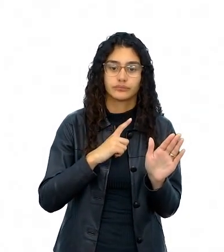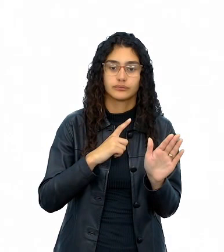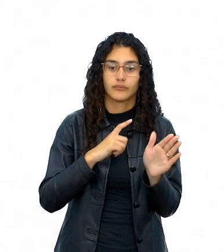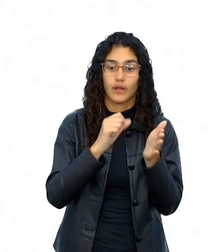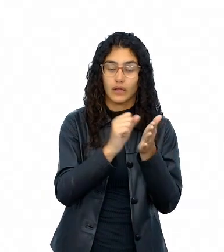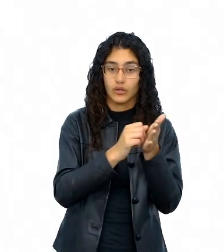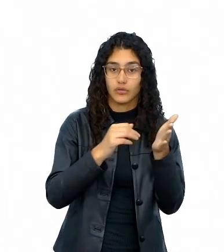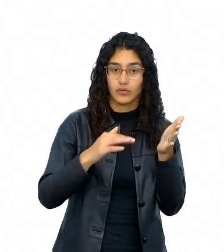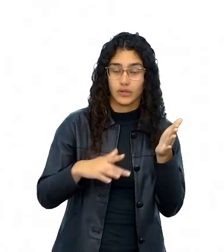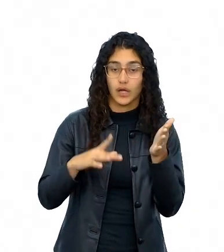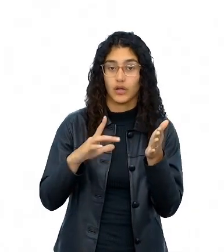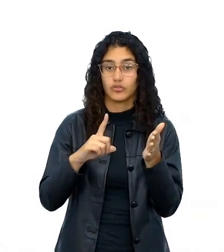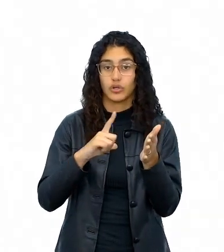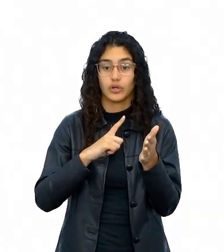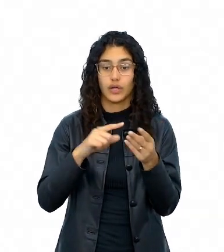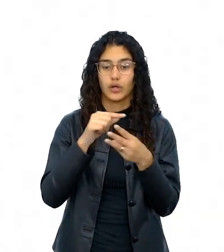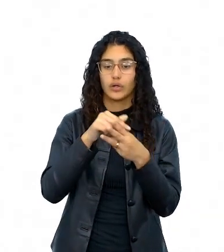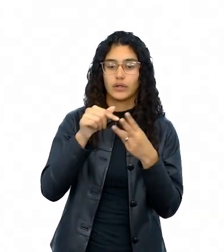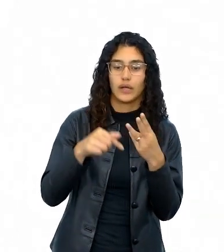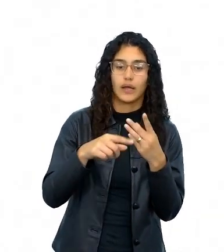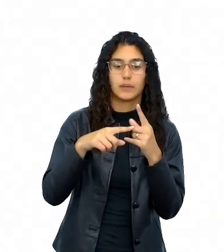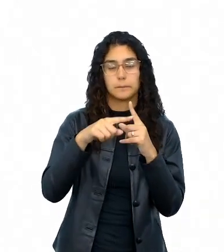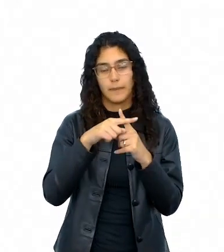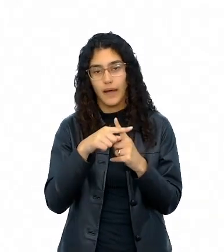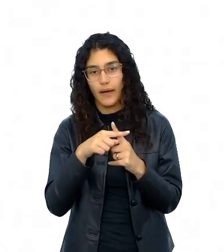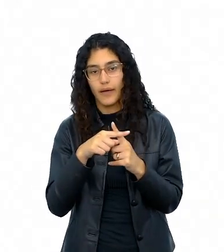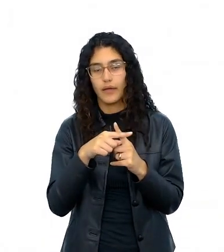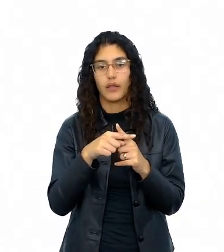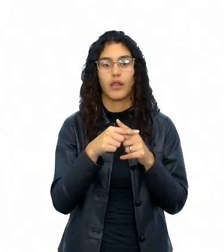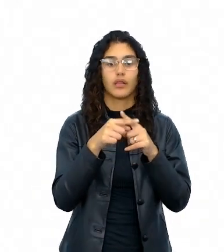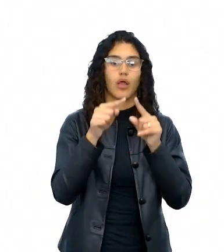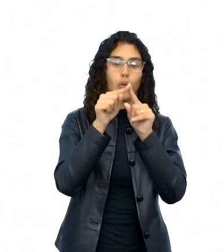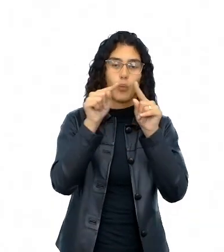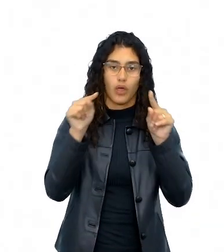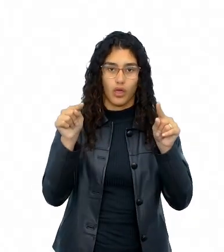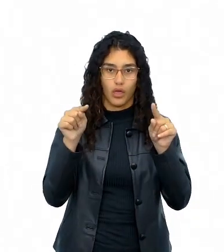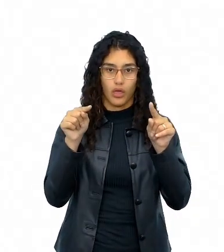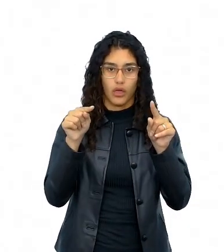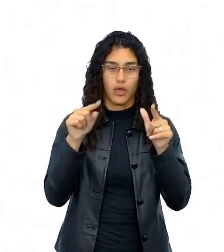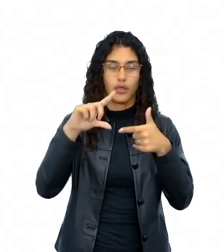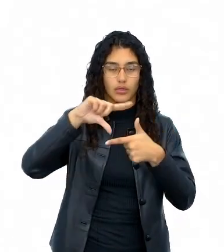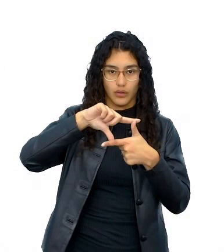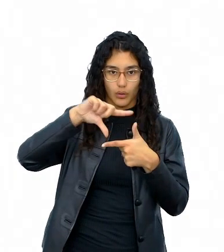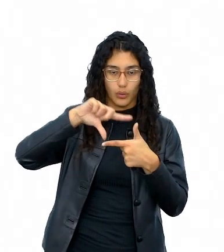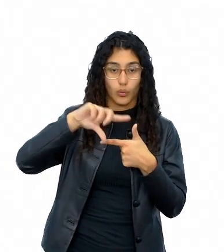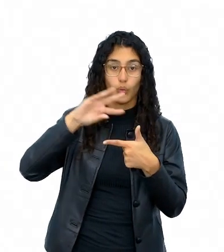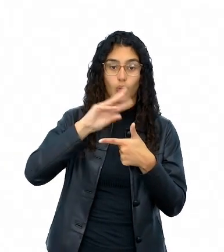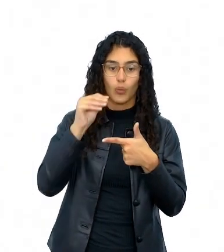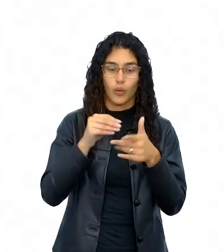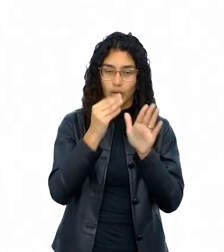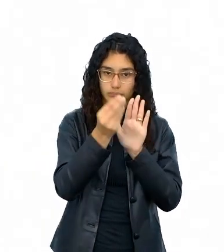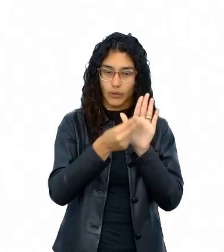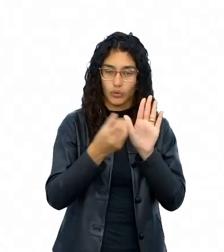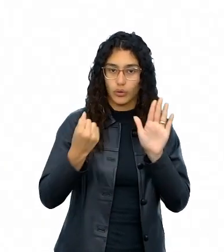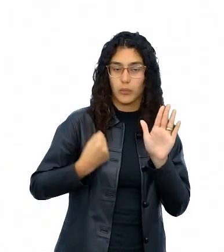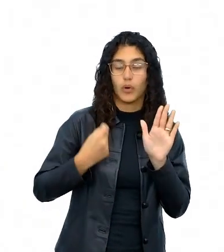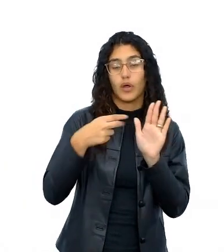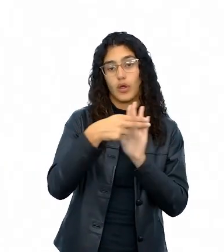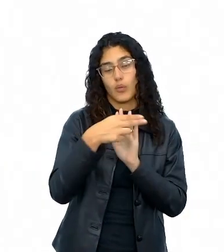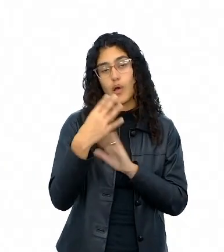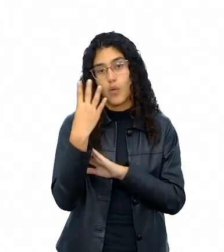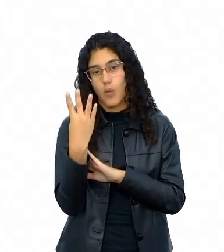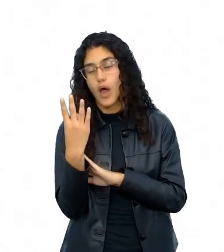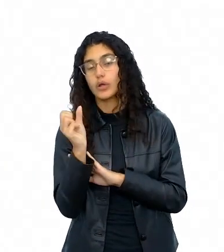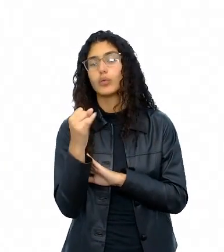aquelas atividades que eu tenho 3 mais, aí eu tenho um retângulo que o estudante vai colocar o número, é igual a 4. Que número que vai